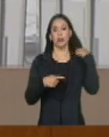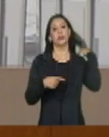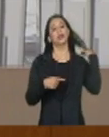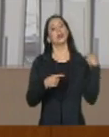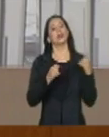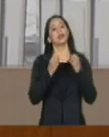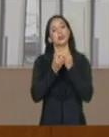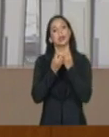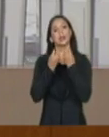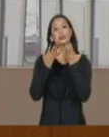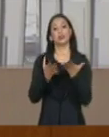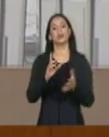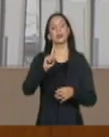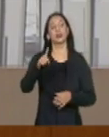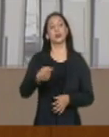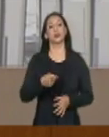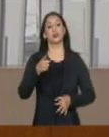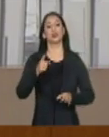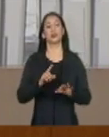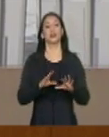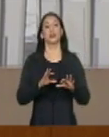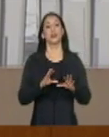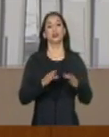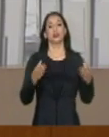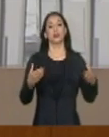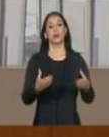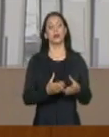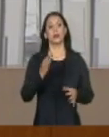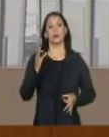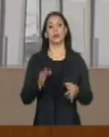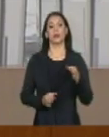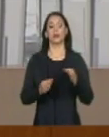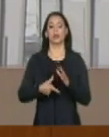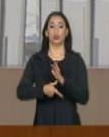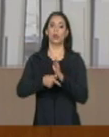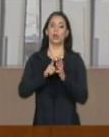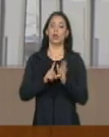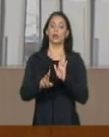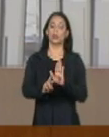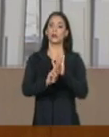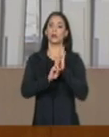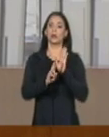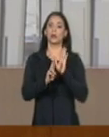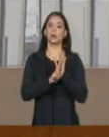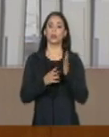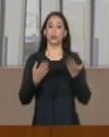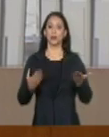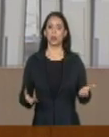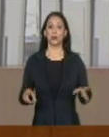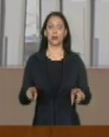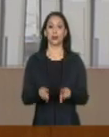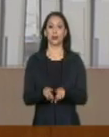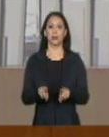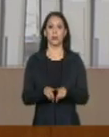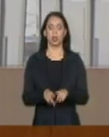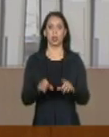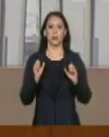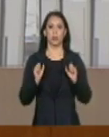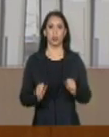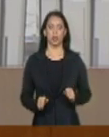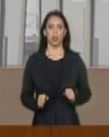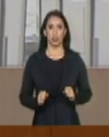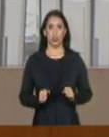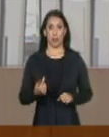pronúncia, depois vem o tribunal do júri, ou antes disso, o recurso da pronúncia, que deveria.